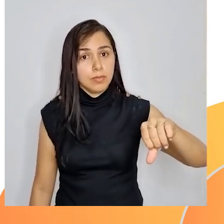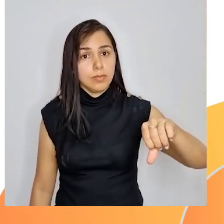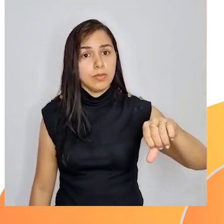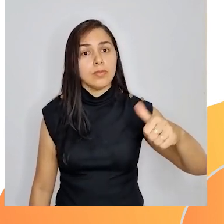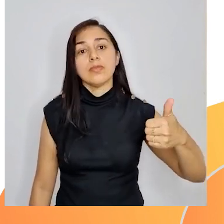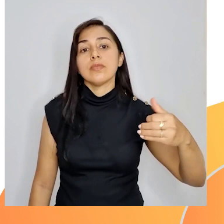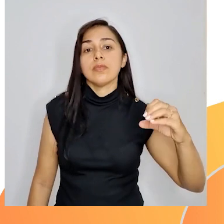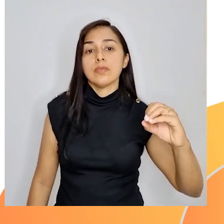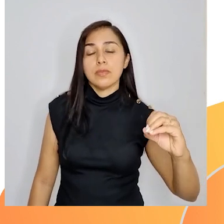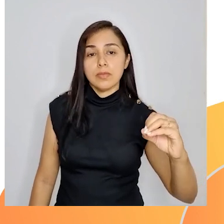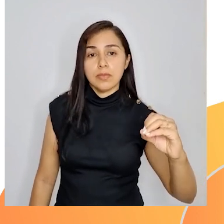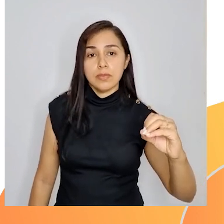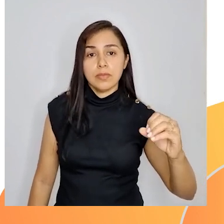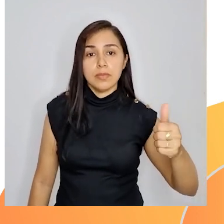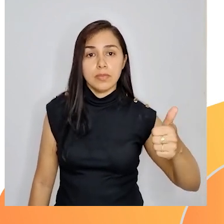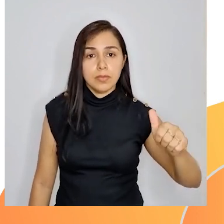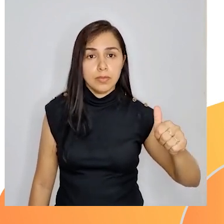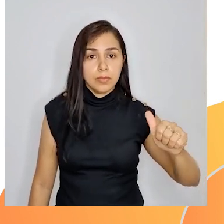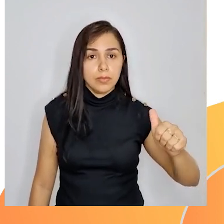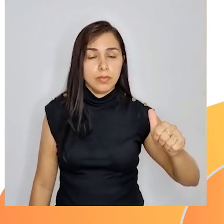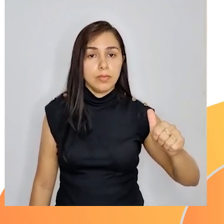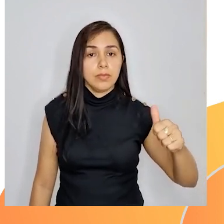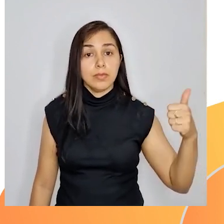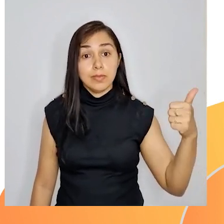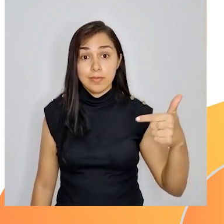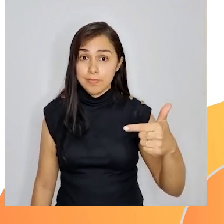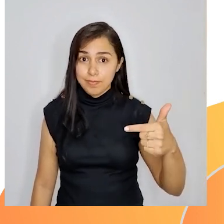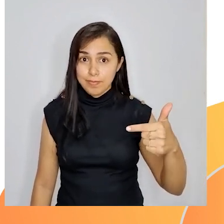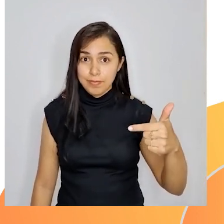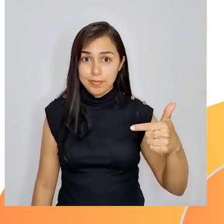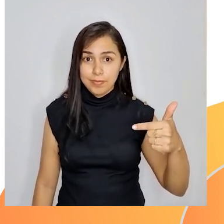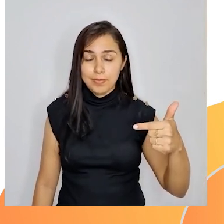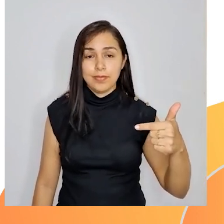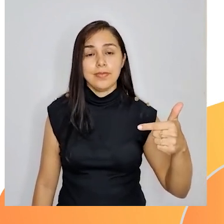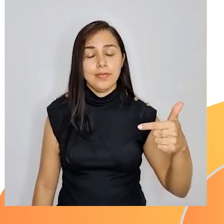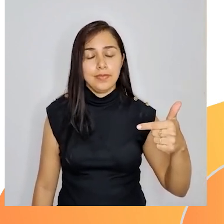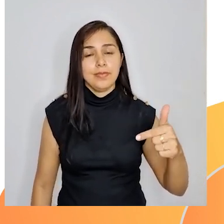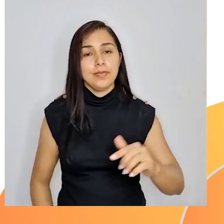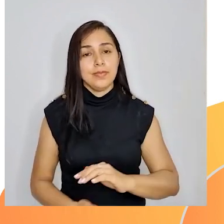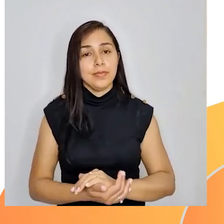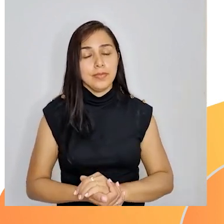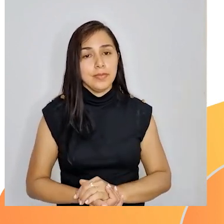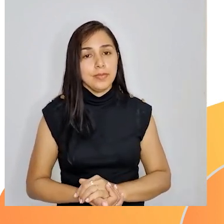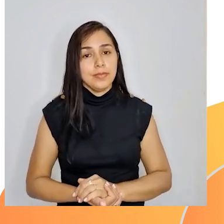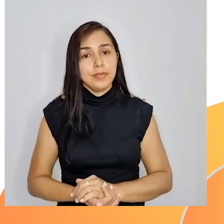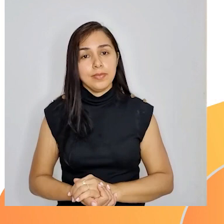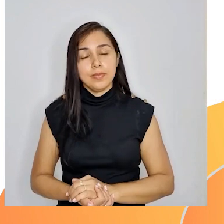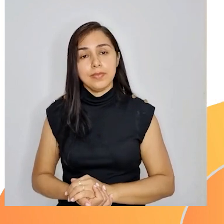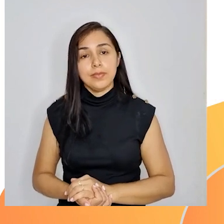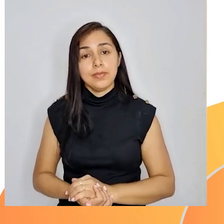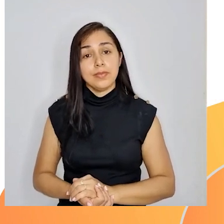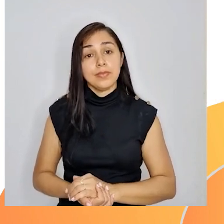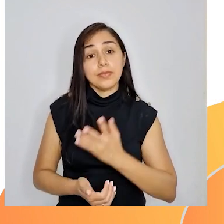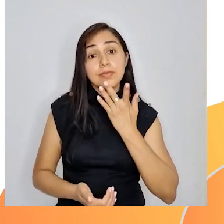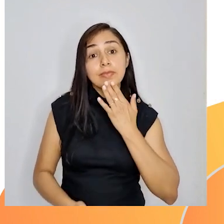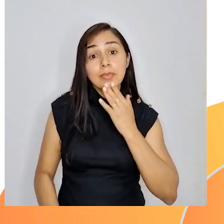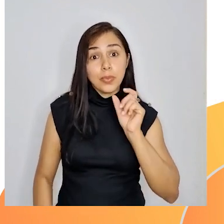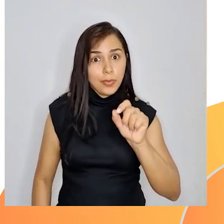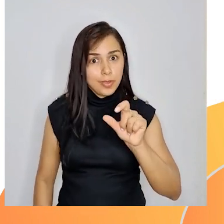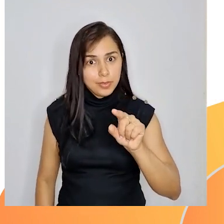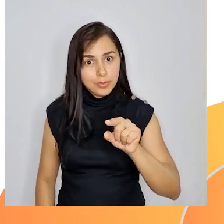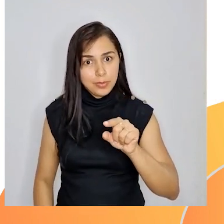10 11 12 Olha só com essa parte contada em azul conseguimos formar